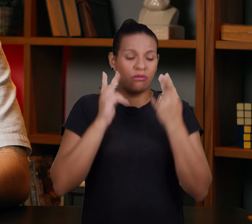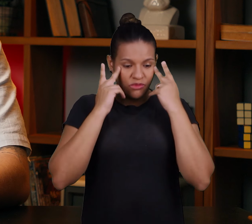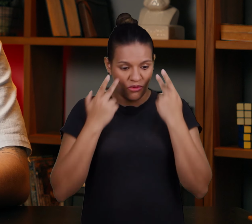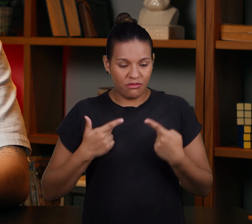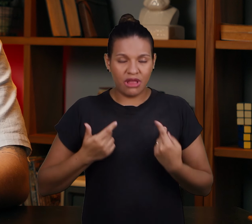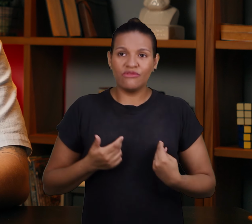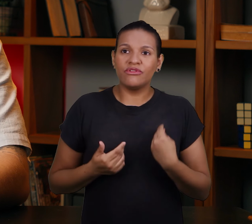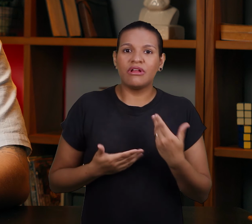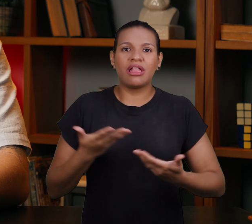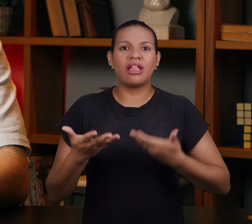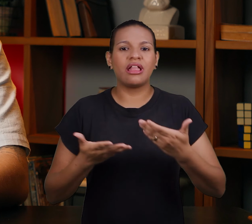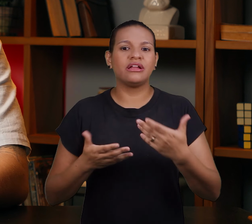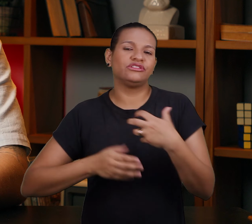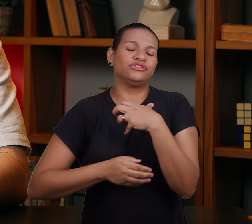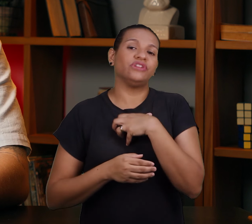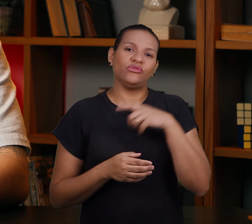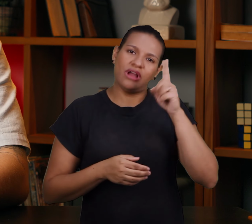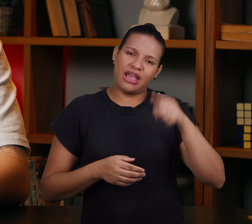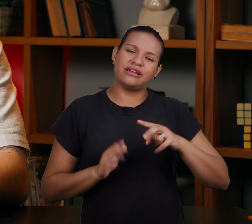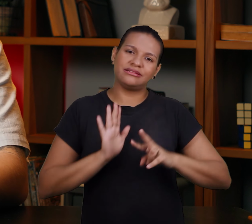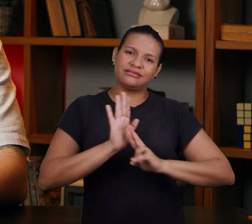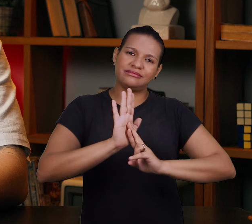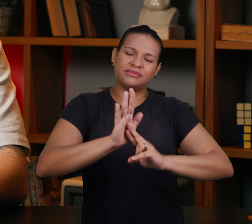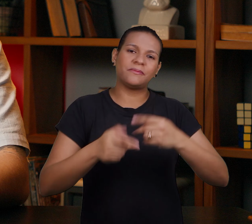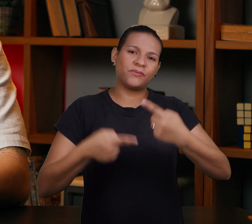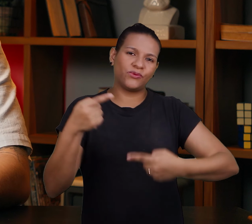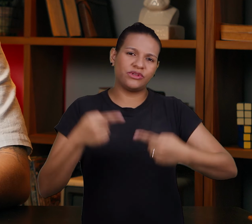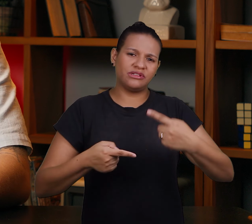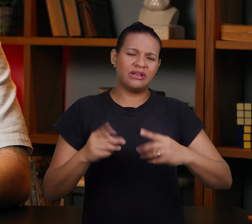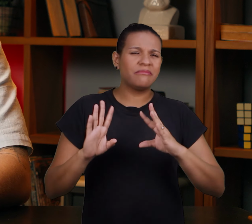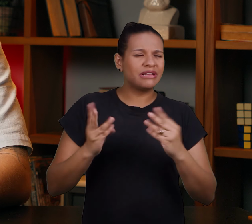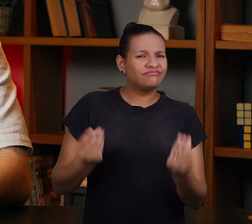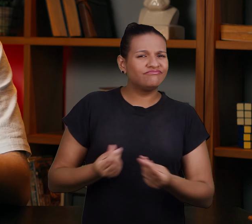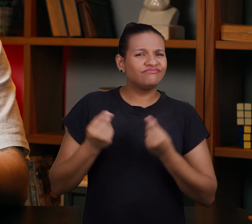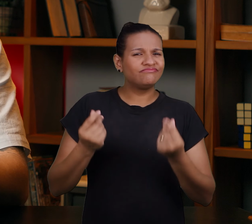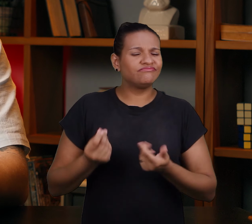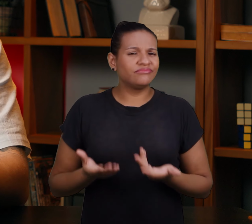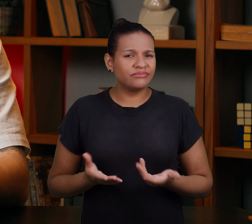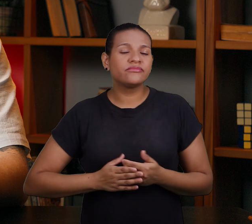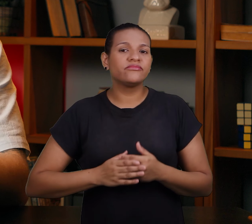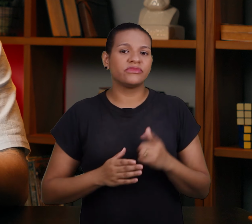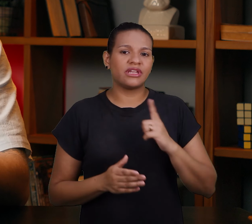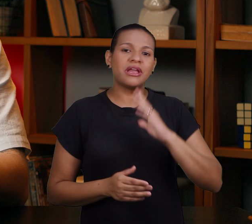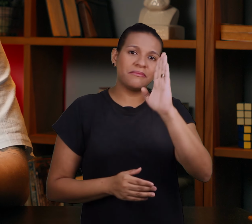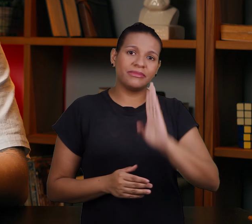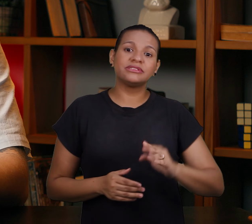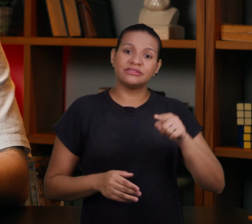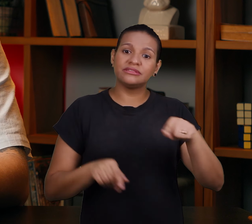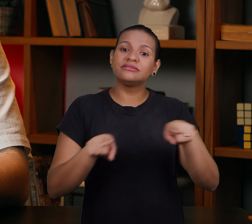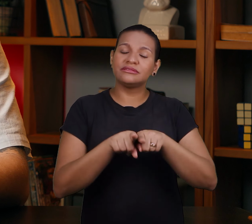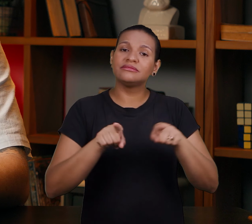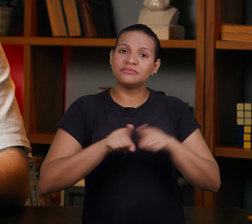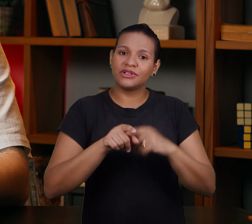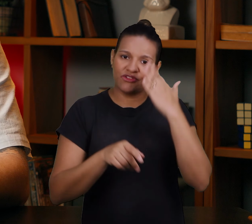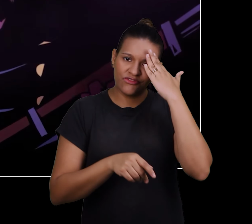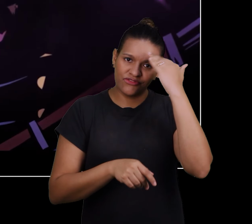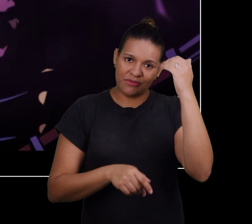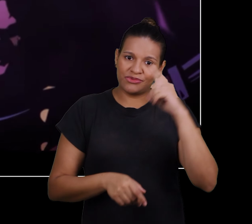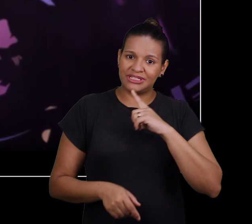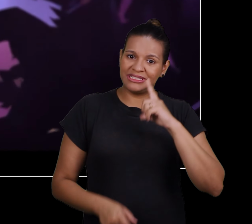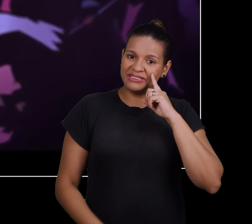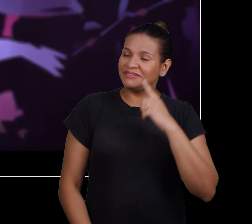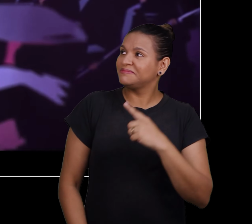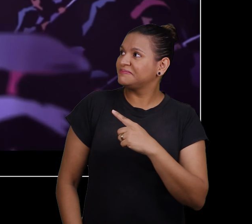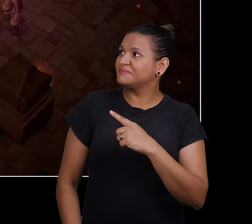humana, e faz isso pela ótica dos oprimidos, que raramente têm voz ou representatividade. Um título brasileiro de grande sucesso, que também se propõe a fazer isso,